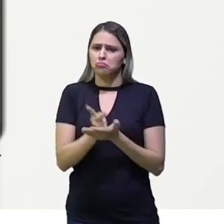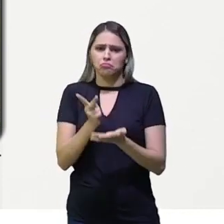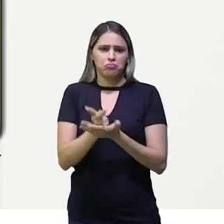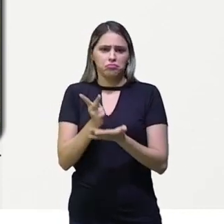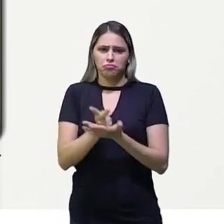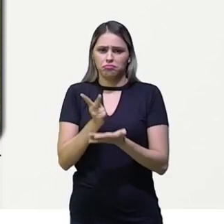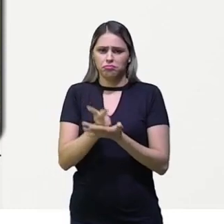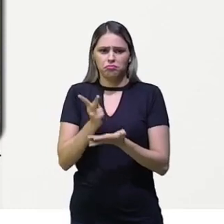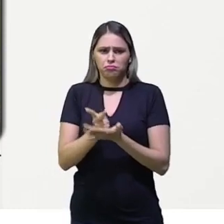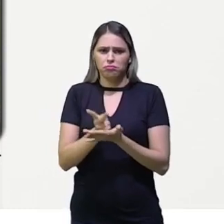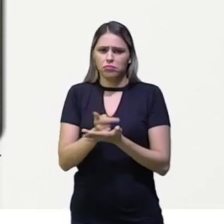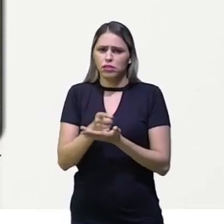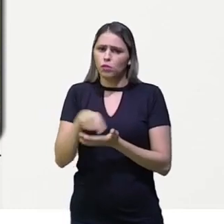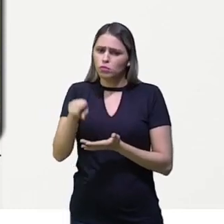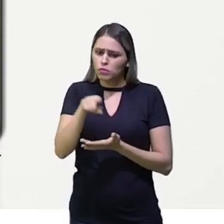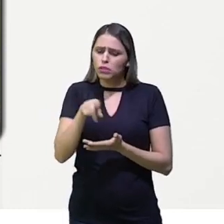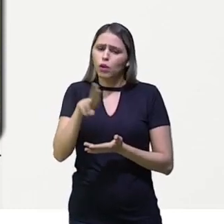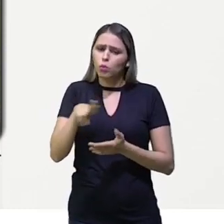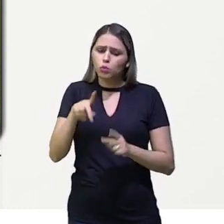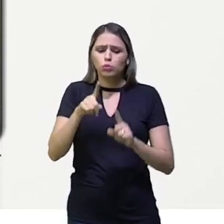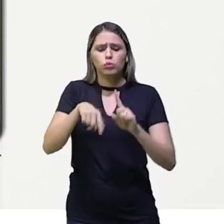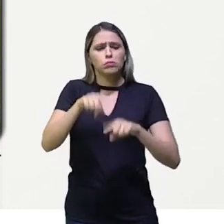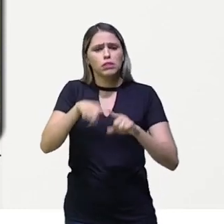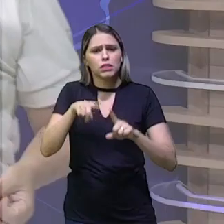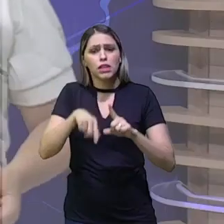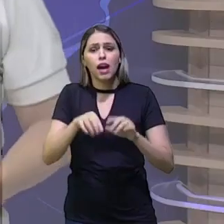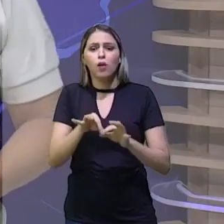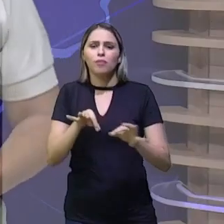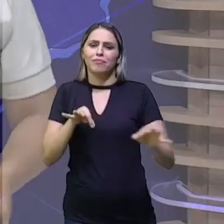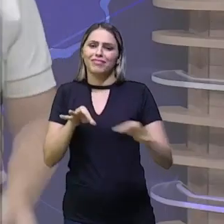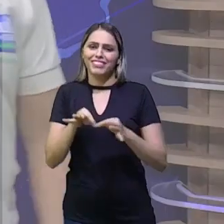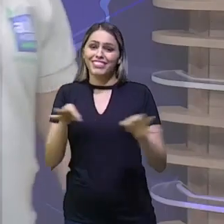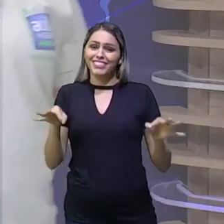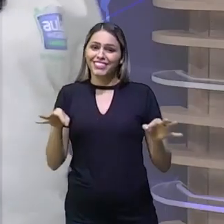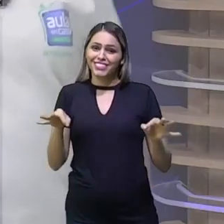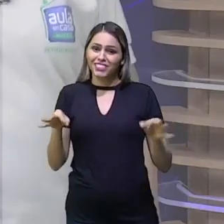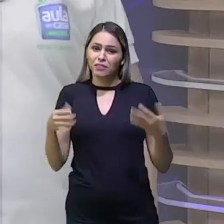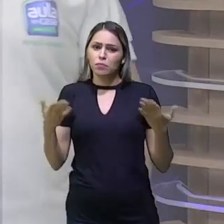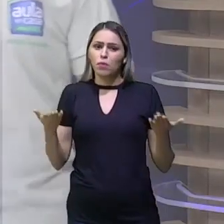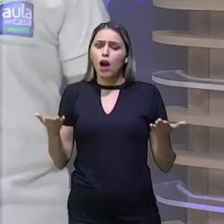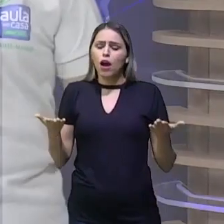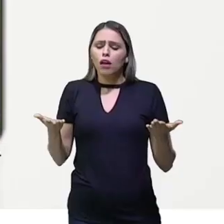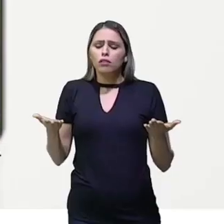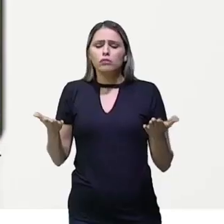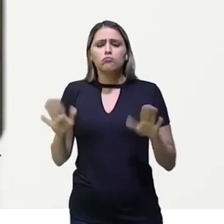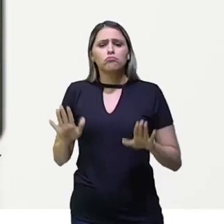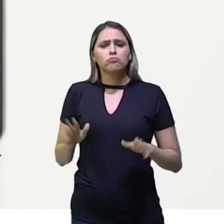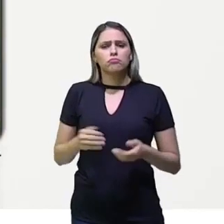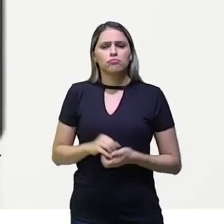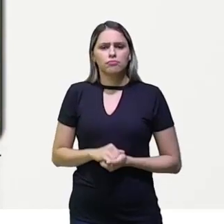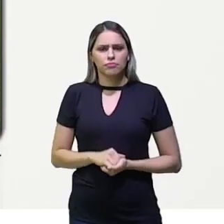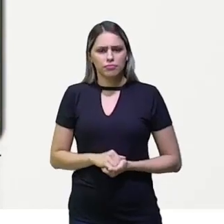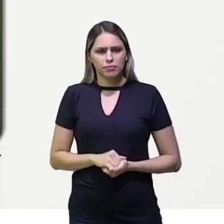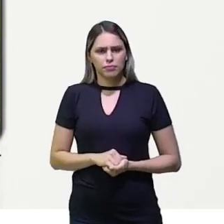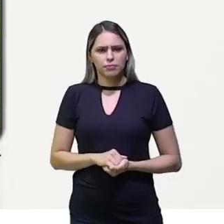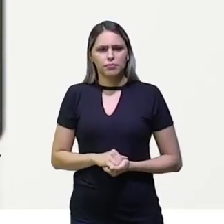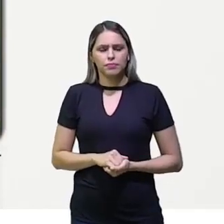situação dessa, você está usando o instrumento de medida. Vamos lá ver quais são esses instrumentos.